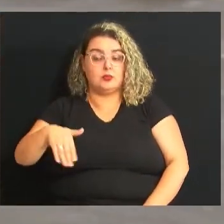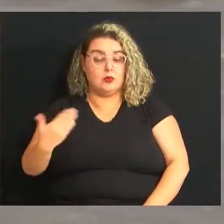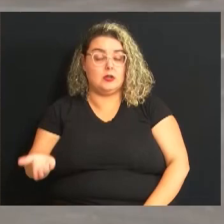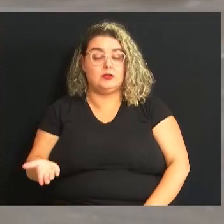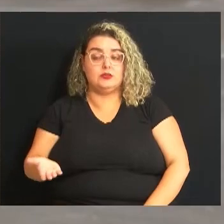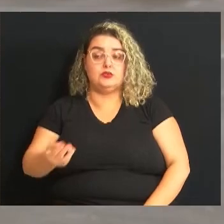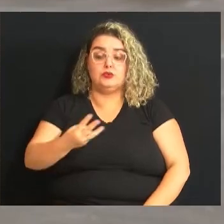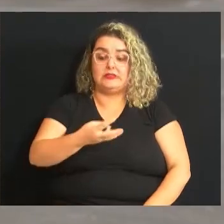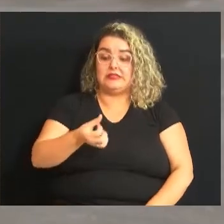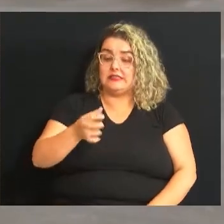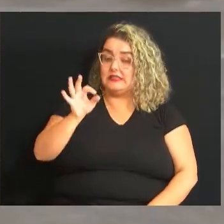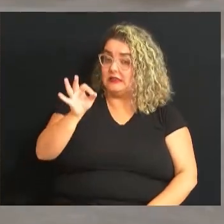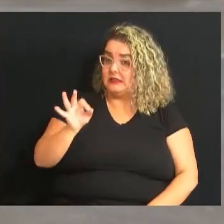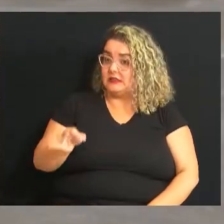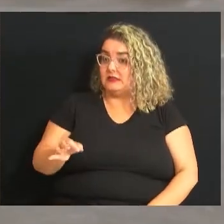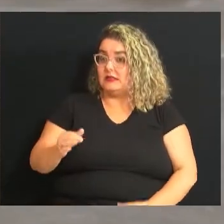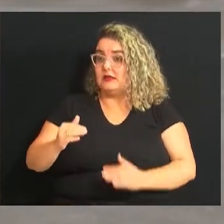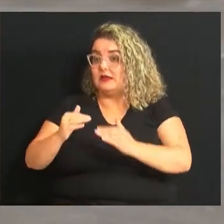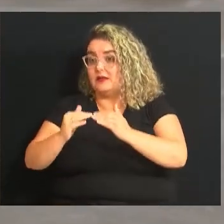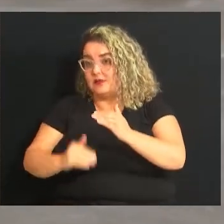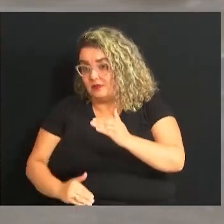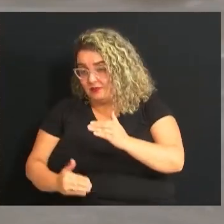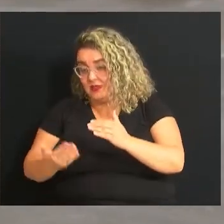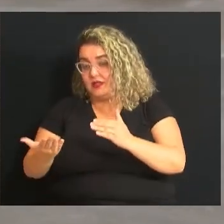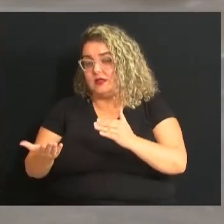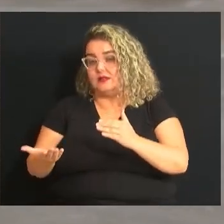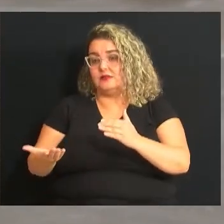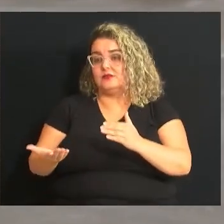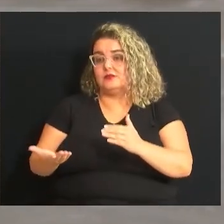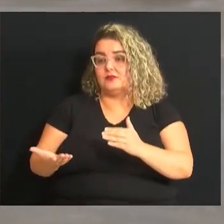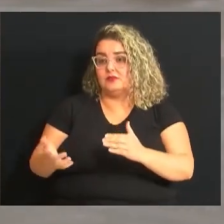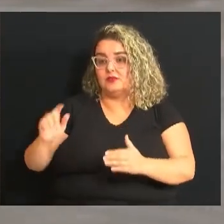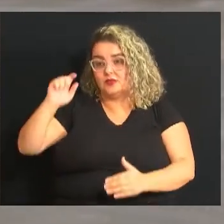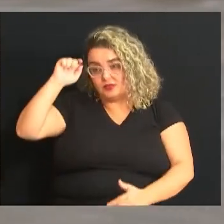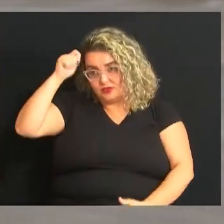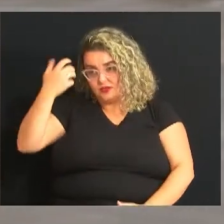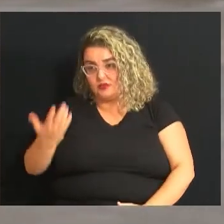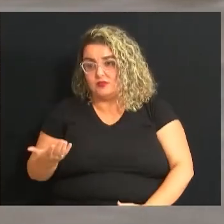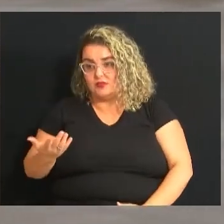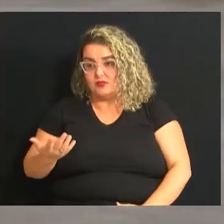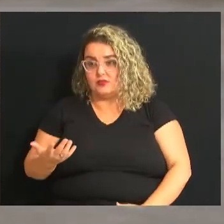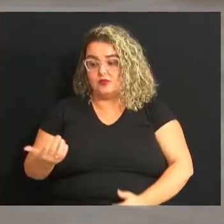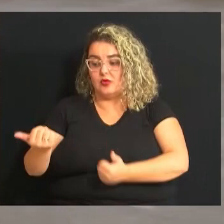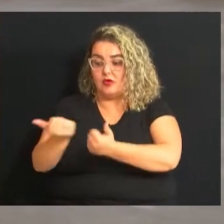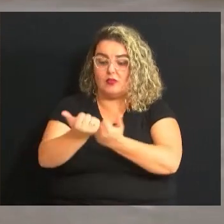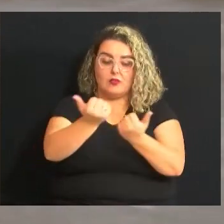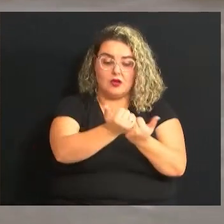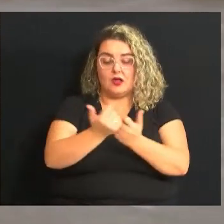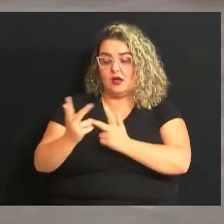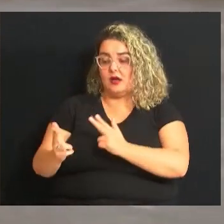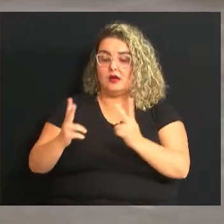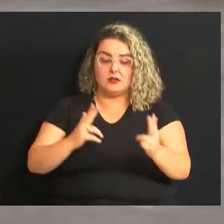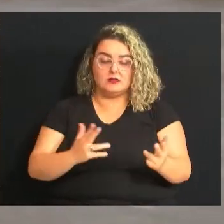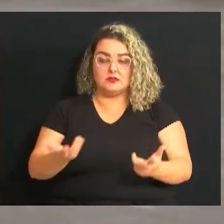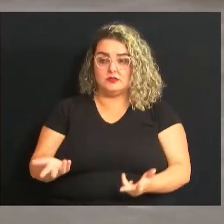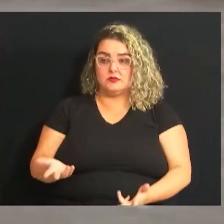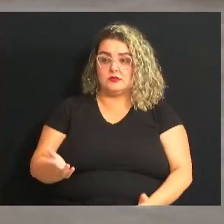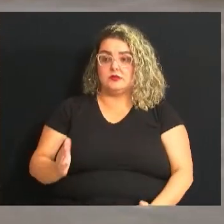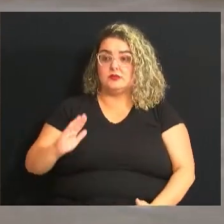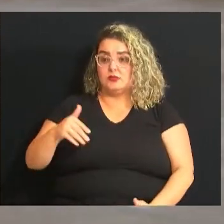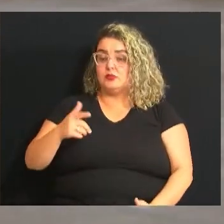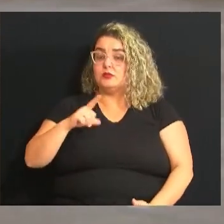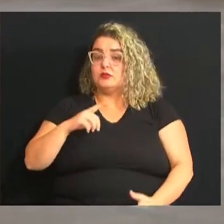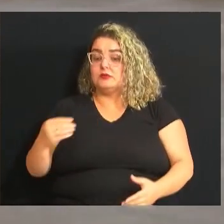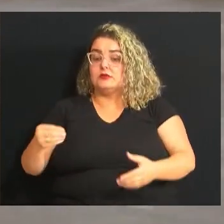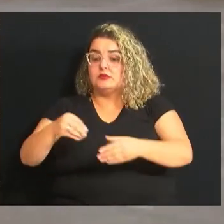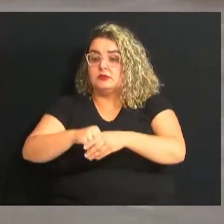significa 36% a menos recebe um negro numa mesma posição. Quando nós